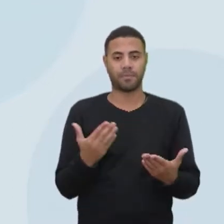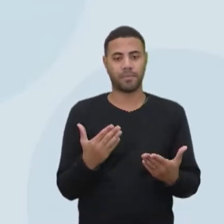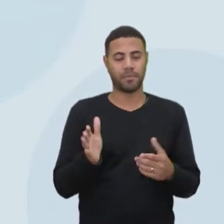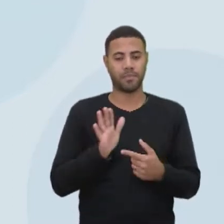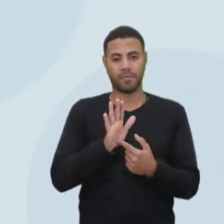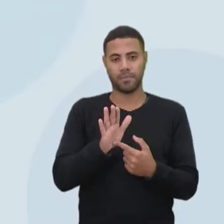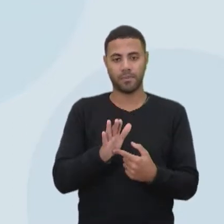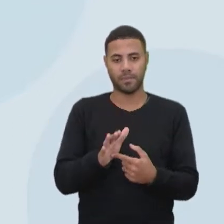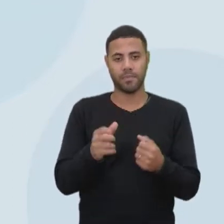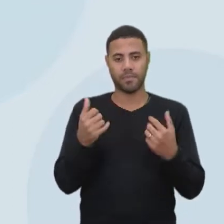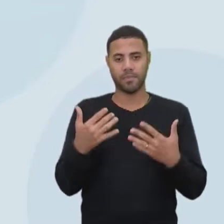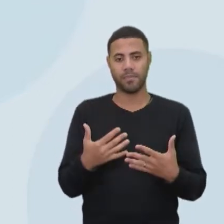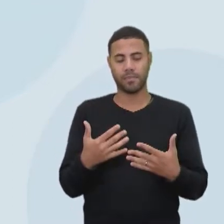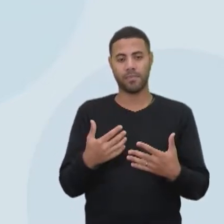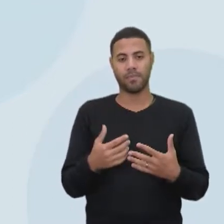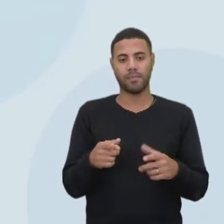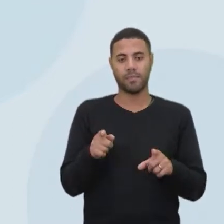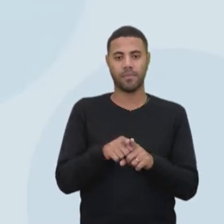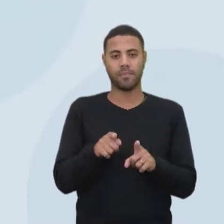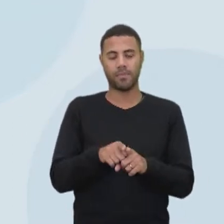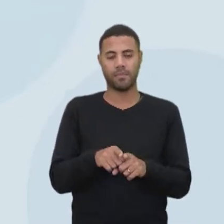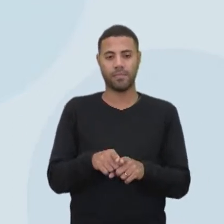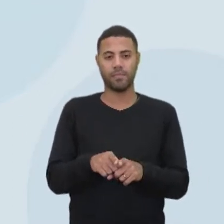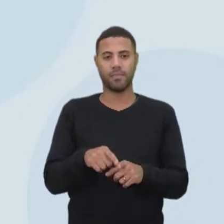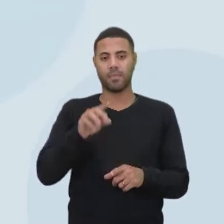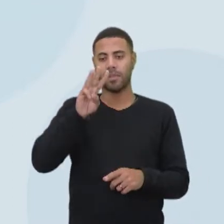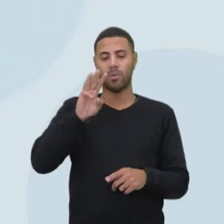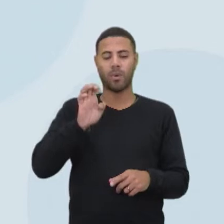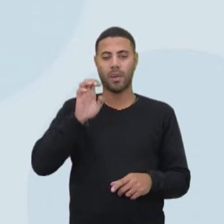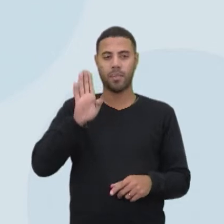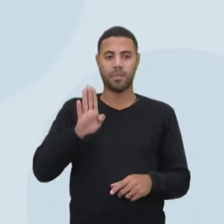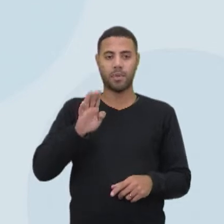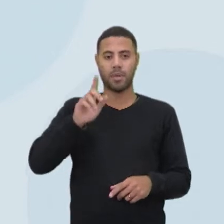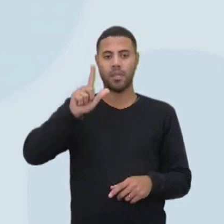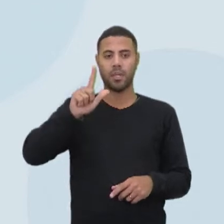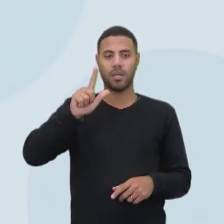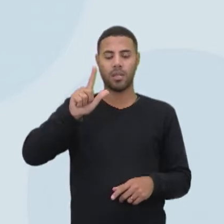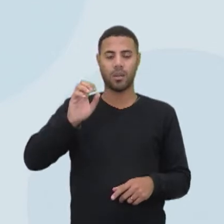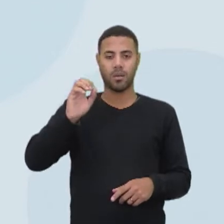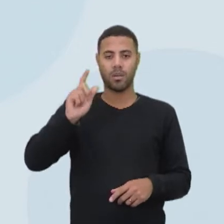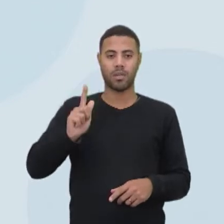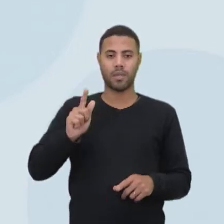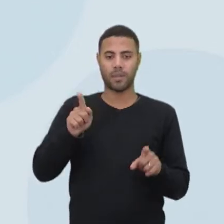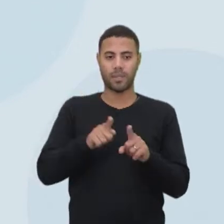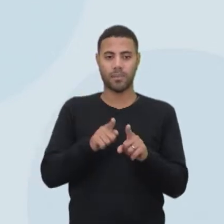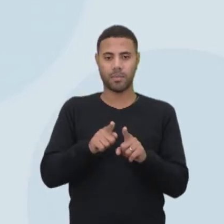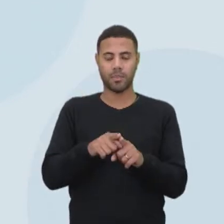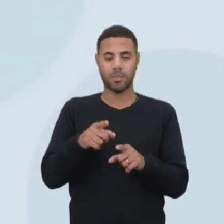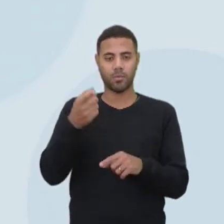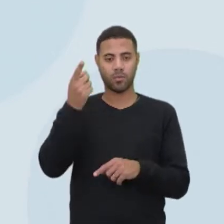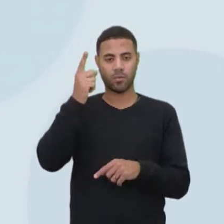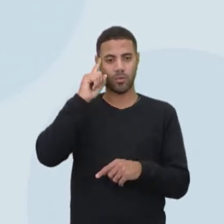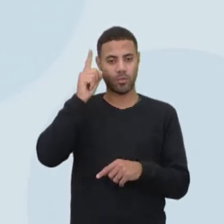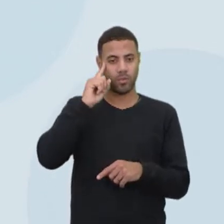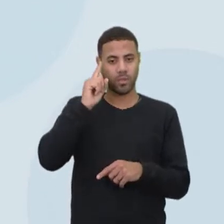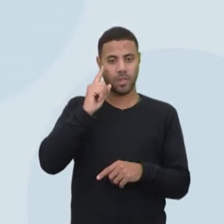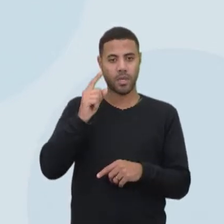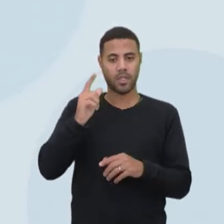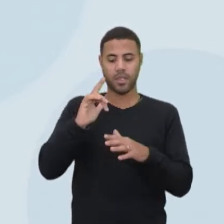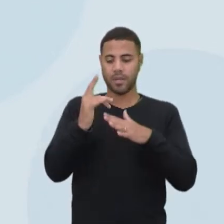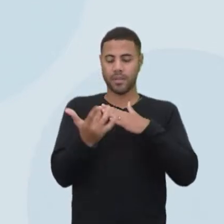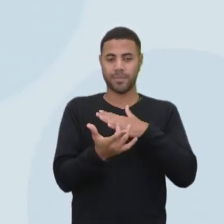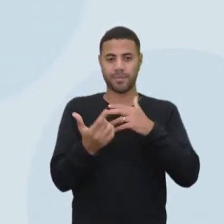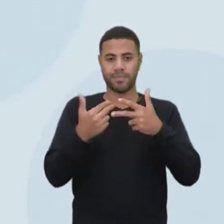Em inglês é blog, contração dos termos em inglês web e log. Diário de rede seria, né? É um